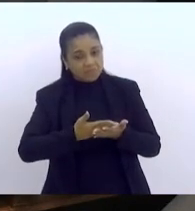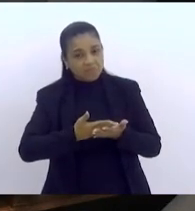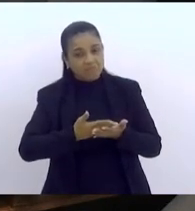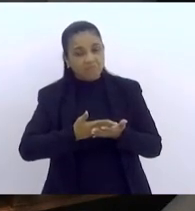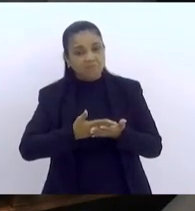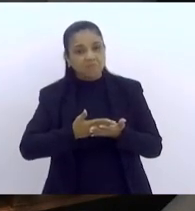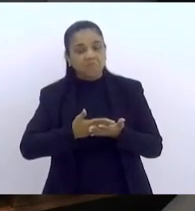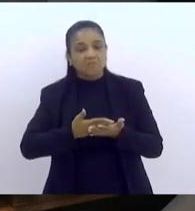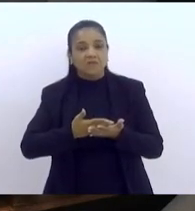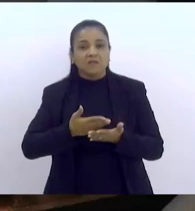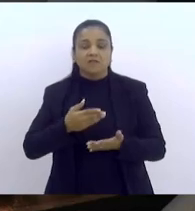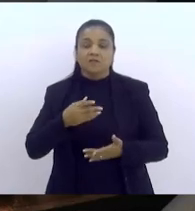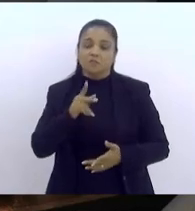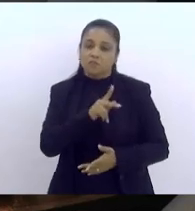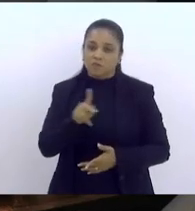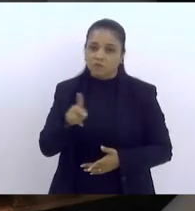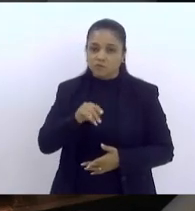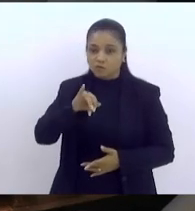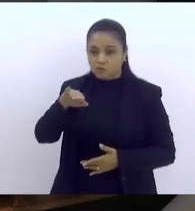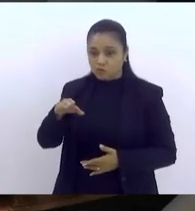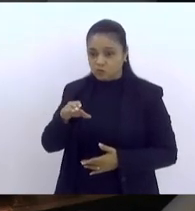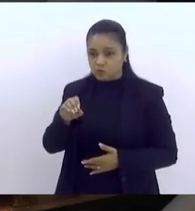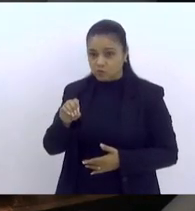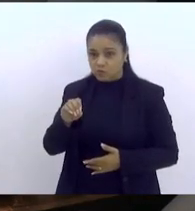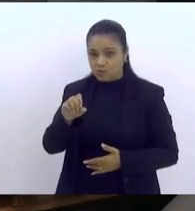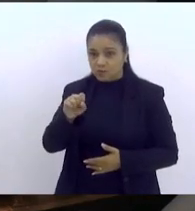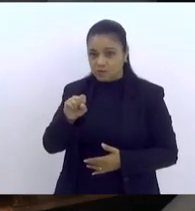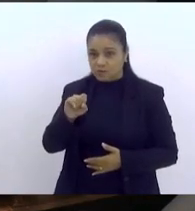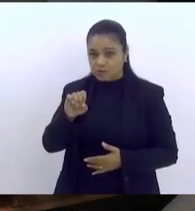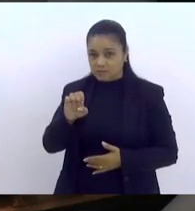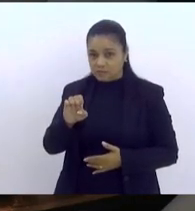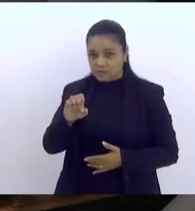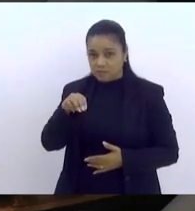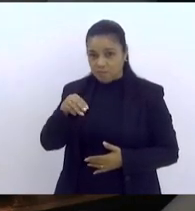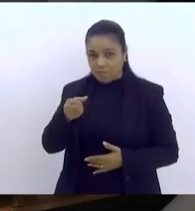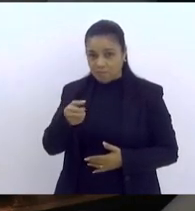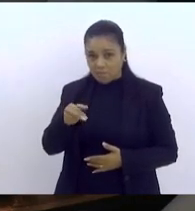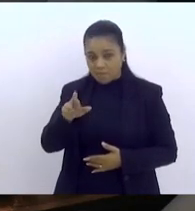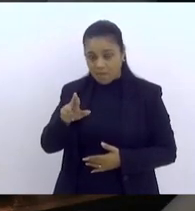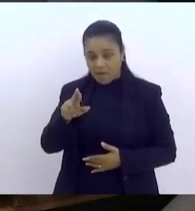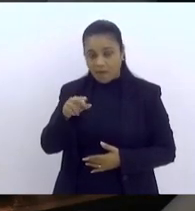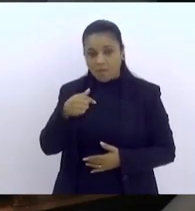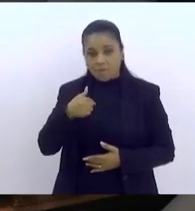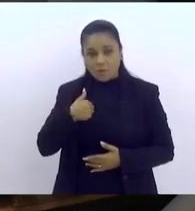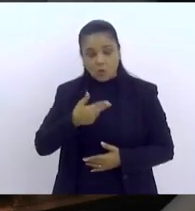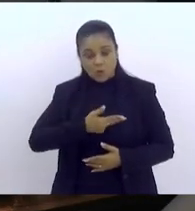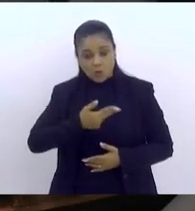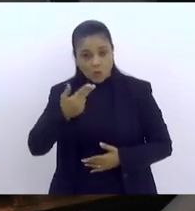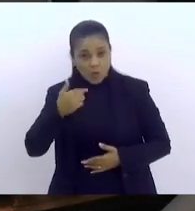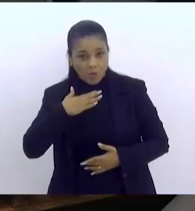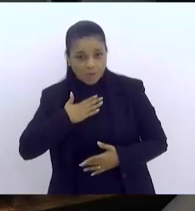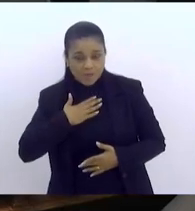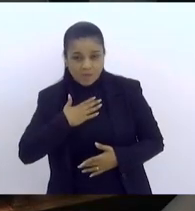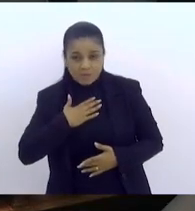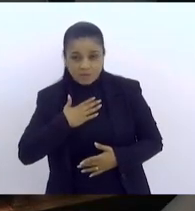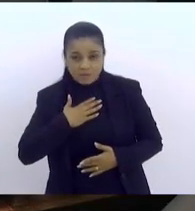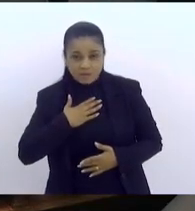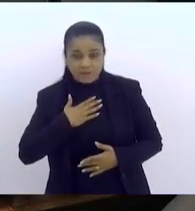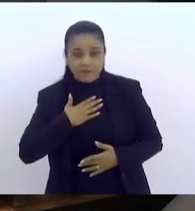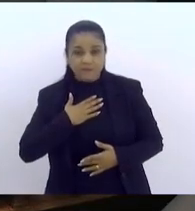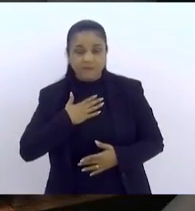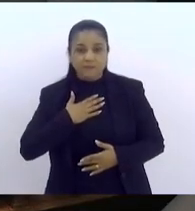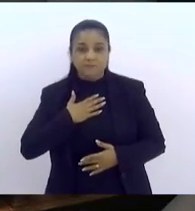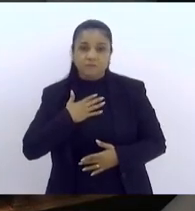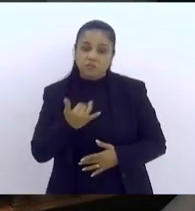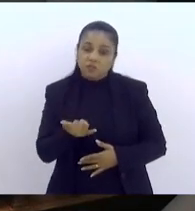ocasião, professor Josemar, o senhor se reportar ao que o senhor disse e, de alguma forma,